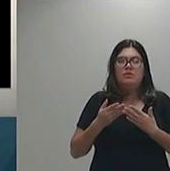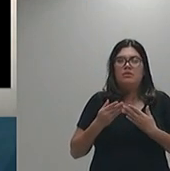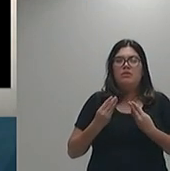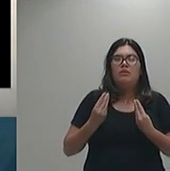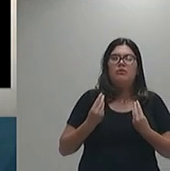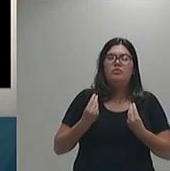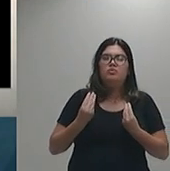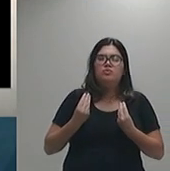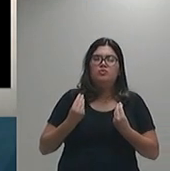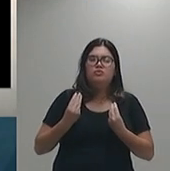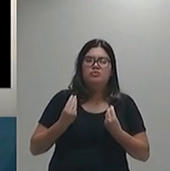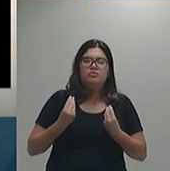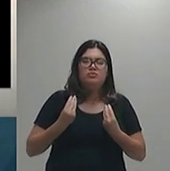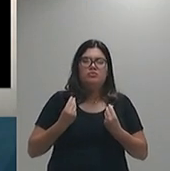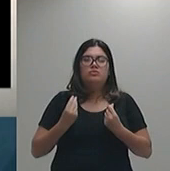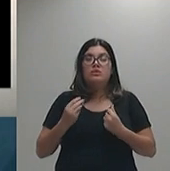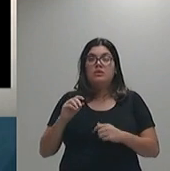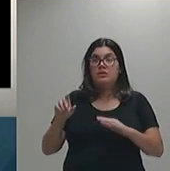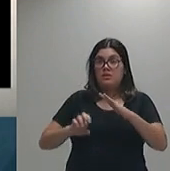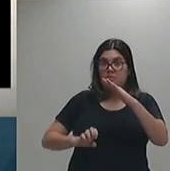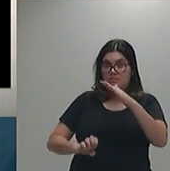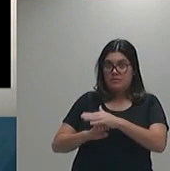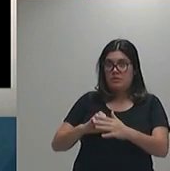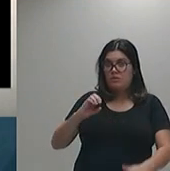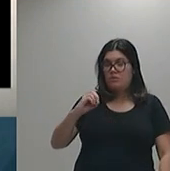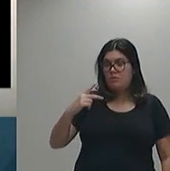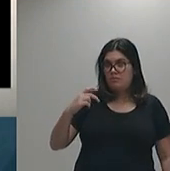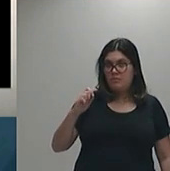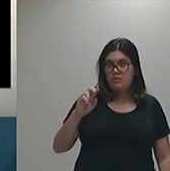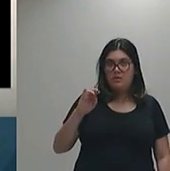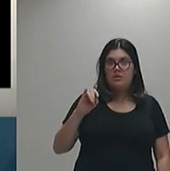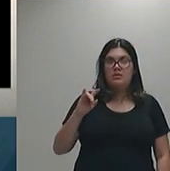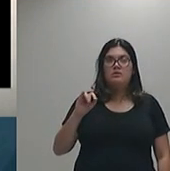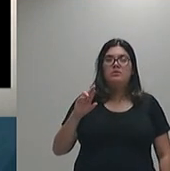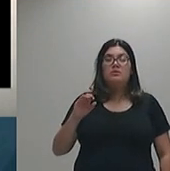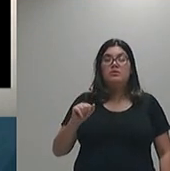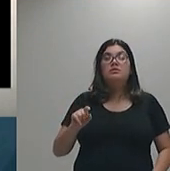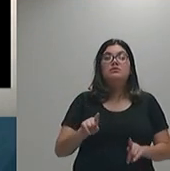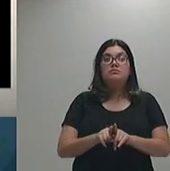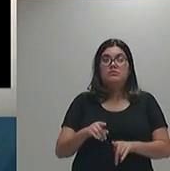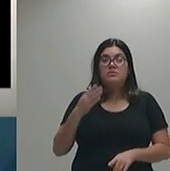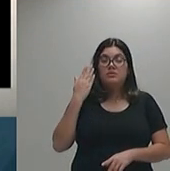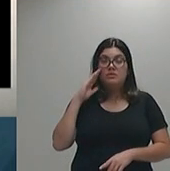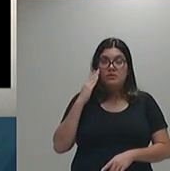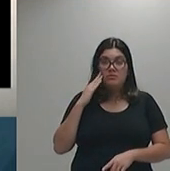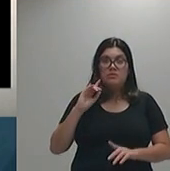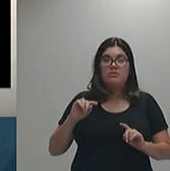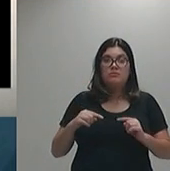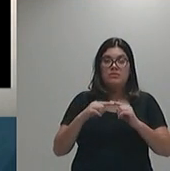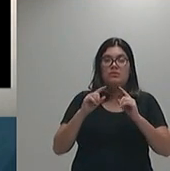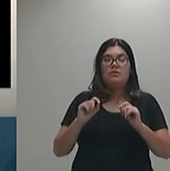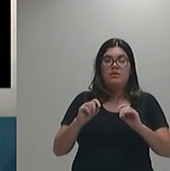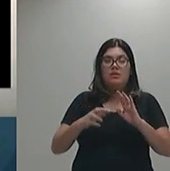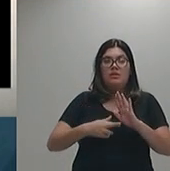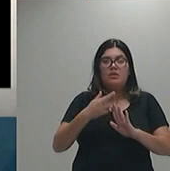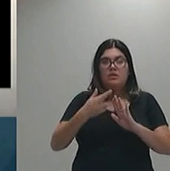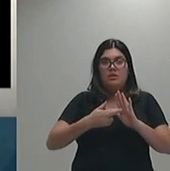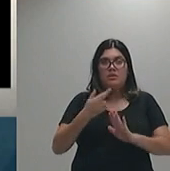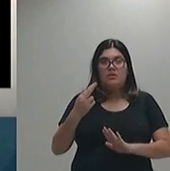da operadora realmente entendemos também se aplica ao caso o disposto na resolução normativa